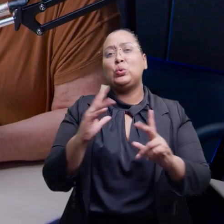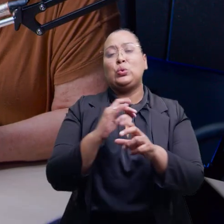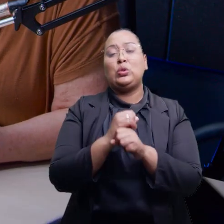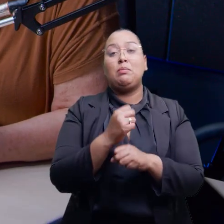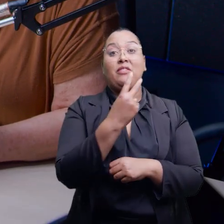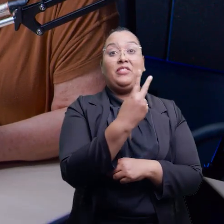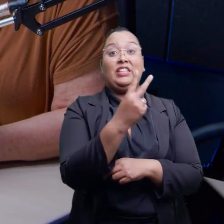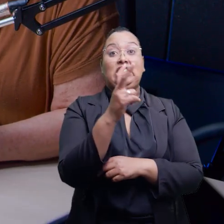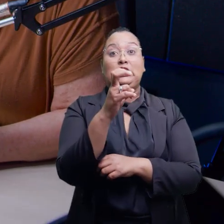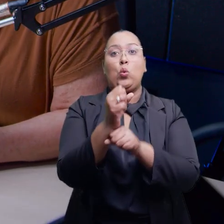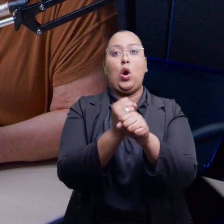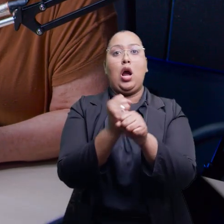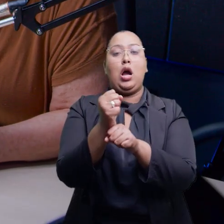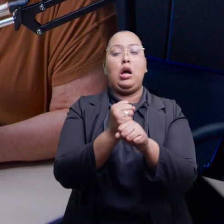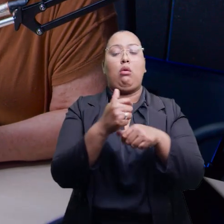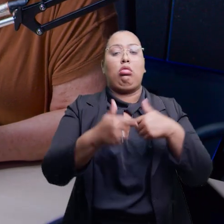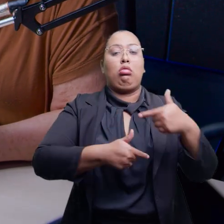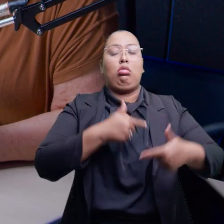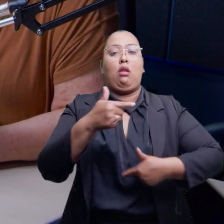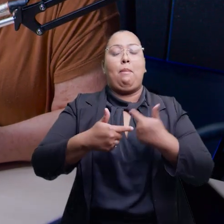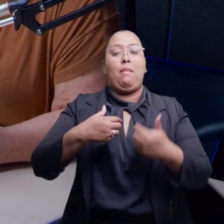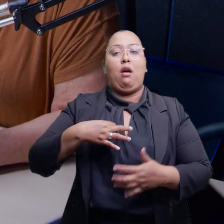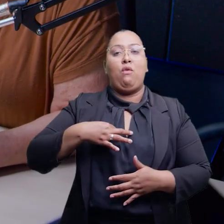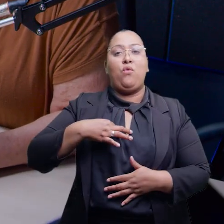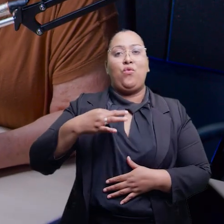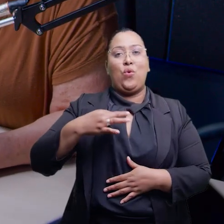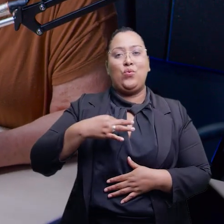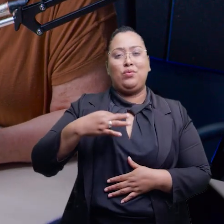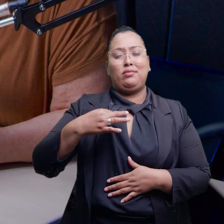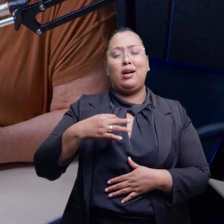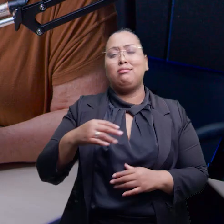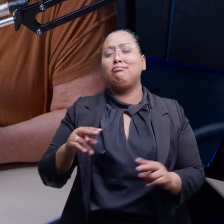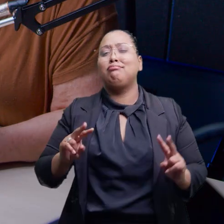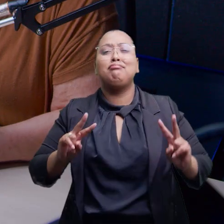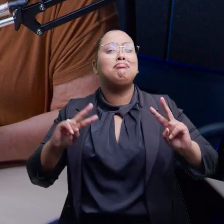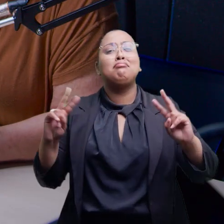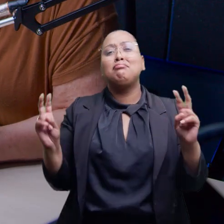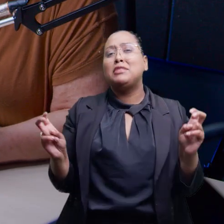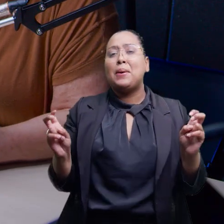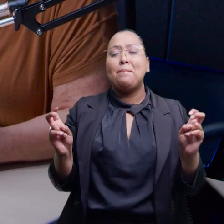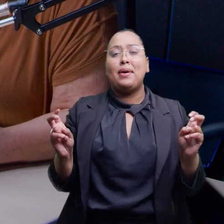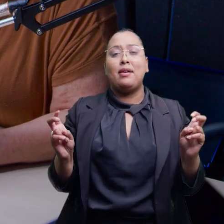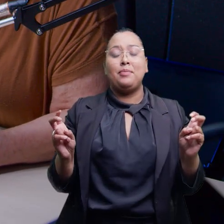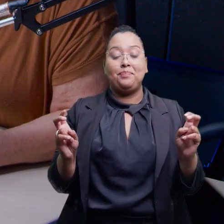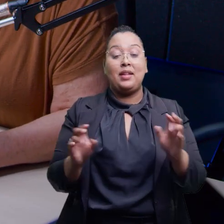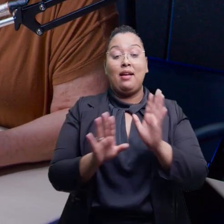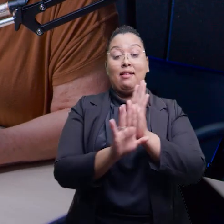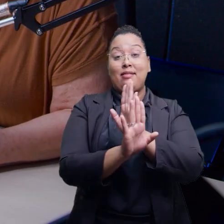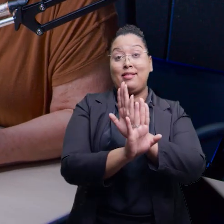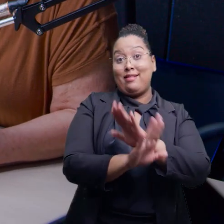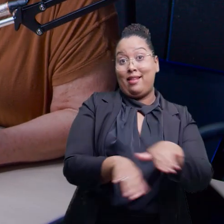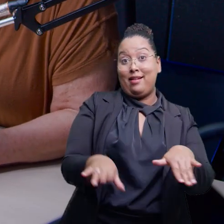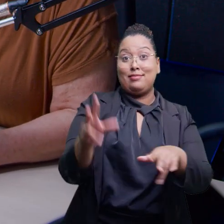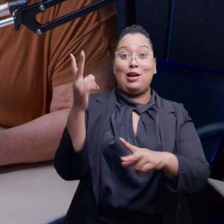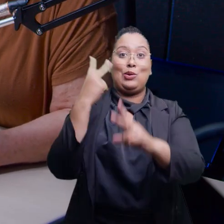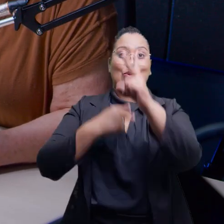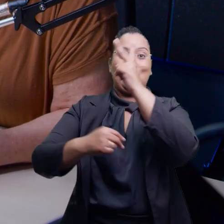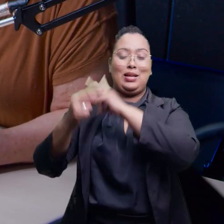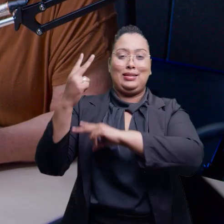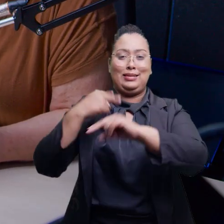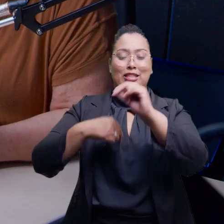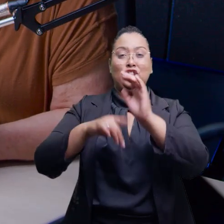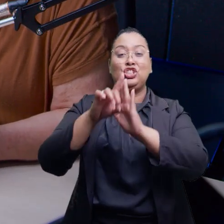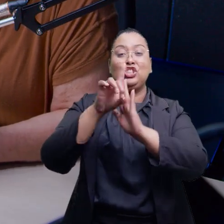25 anos de trabalho voluntário nessa área que envolve o direito de toda